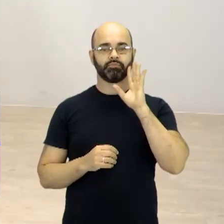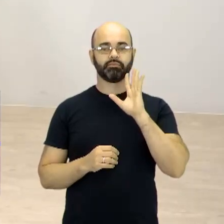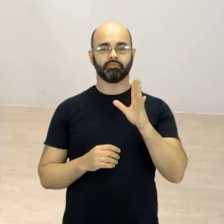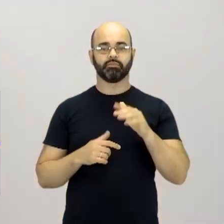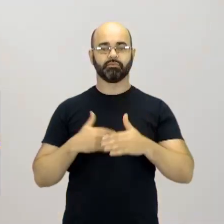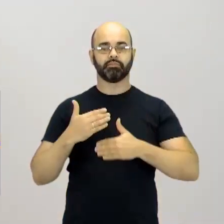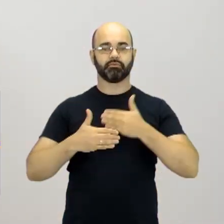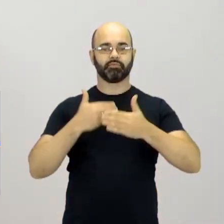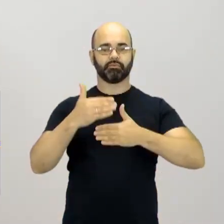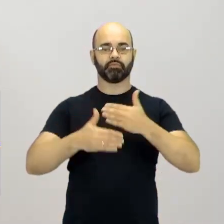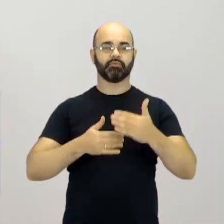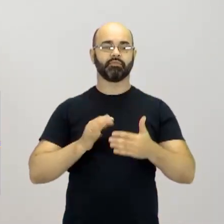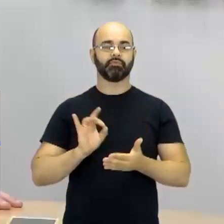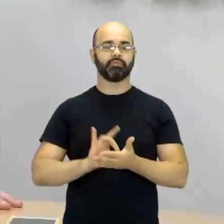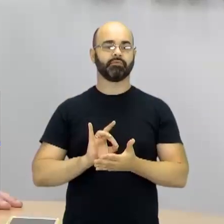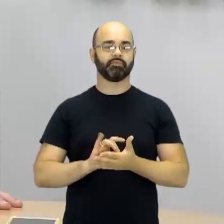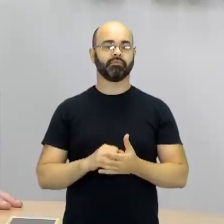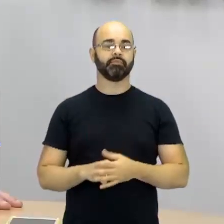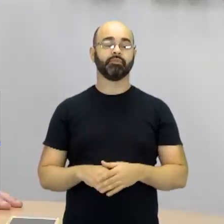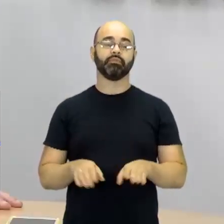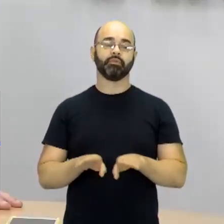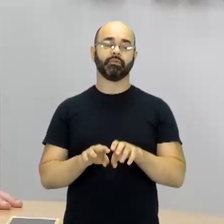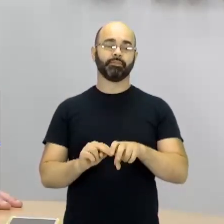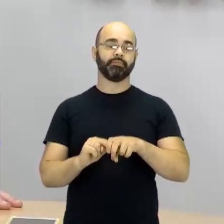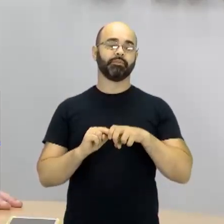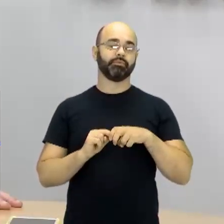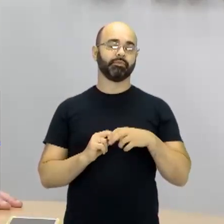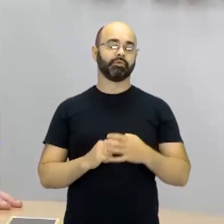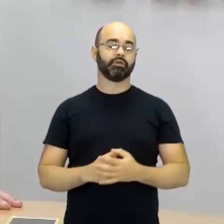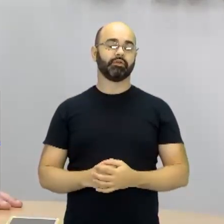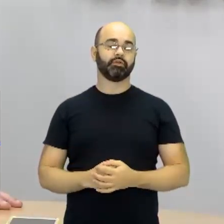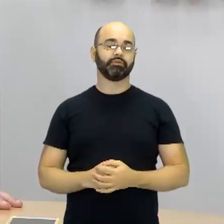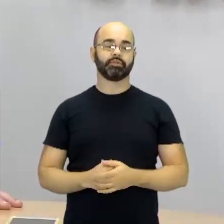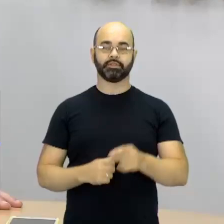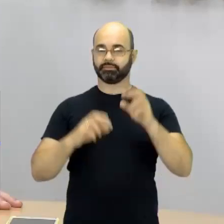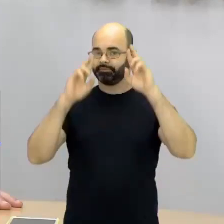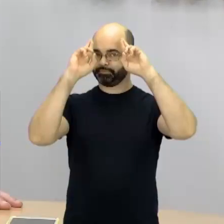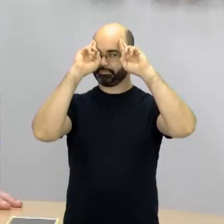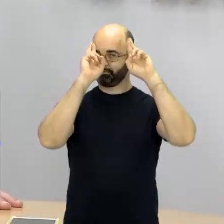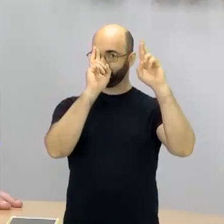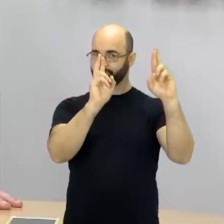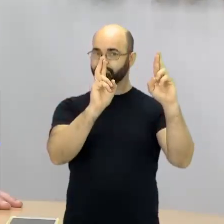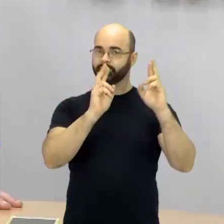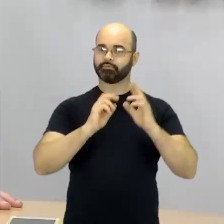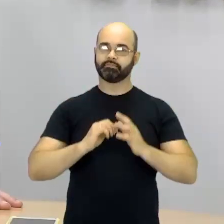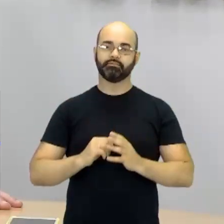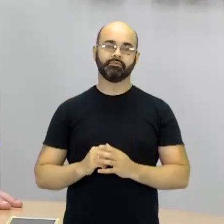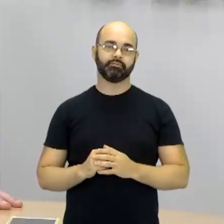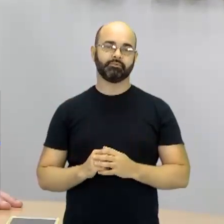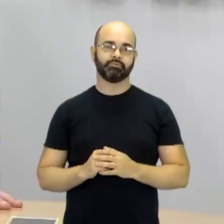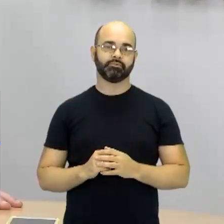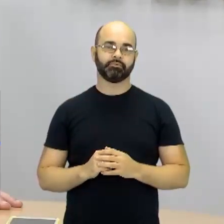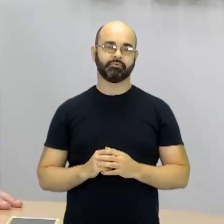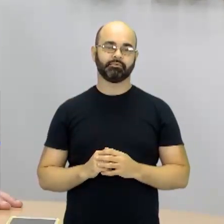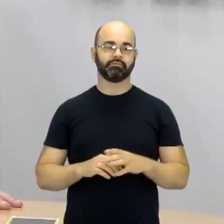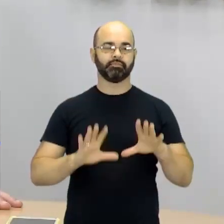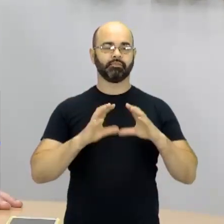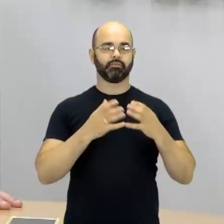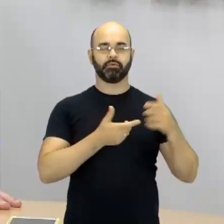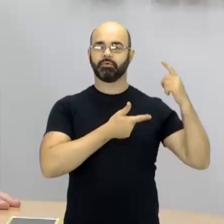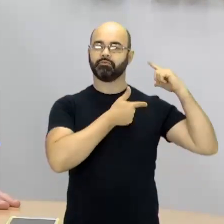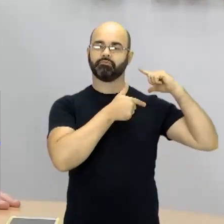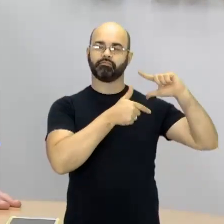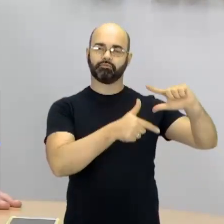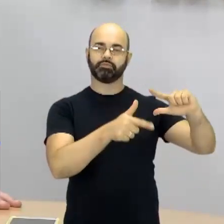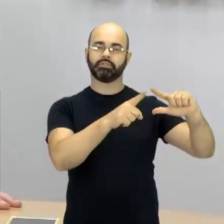avançar, né, professor Russo? Até por causa da questão aí, né, do respeito, né, às comunidades tradicionais, né, da forma